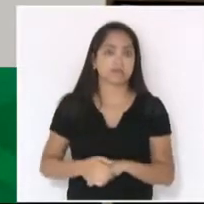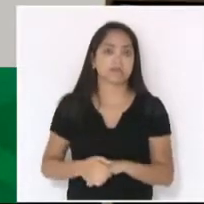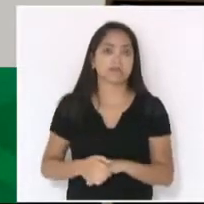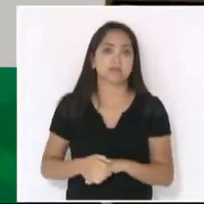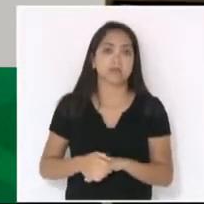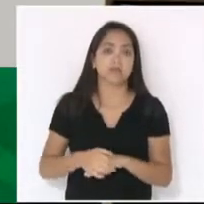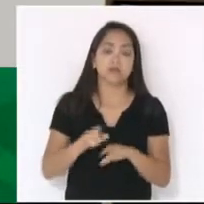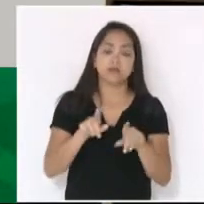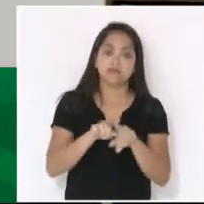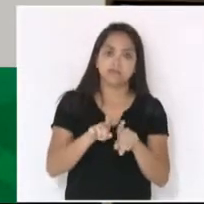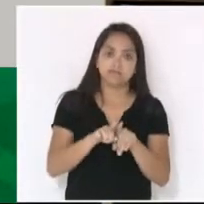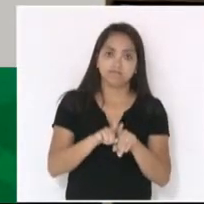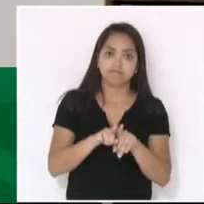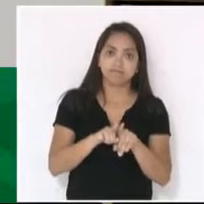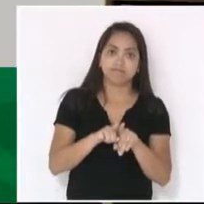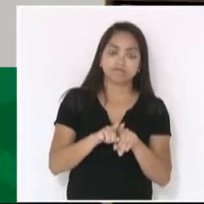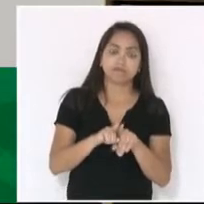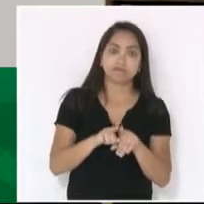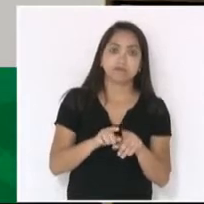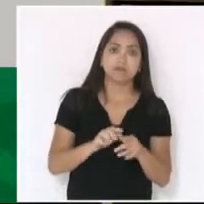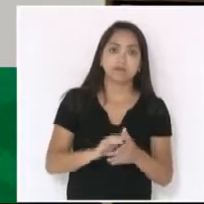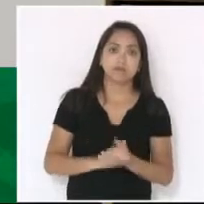é bem